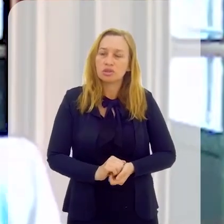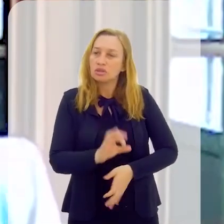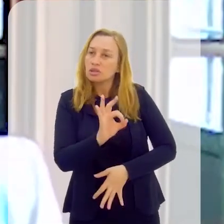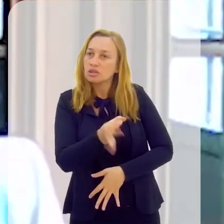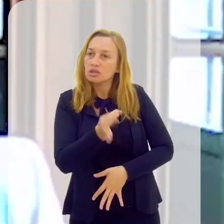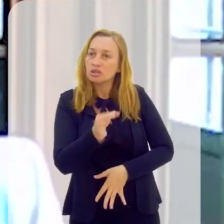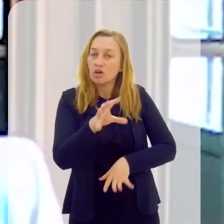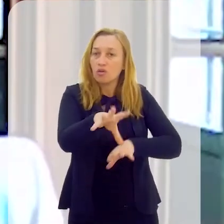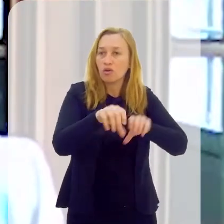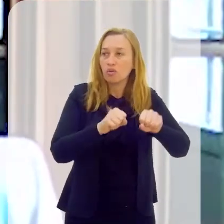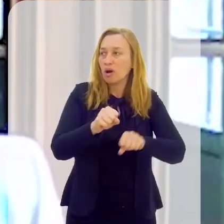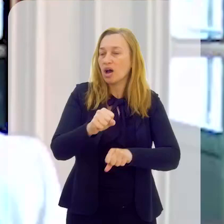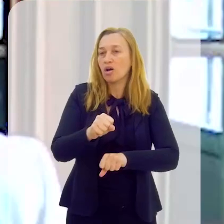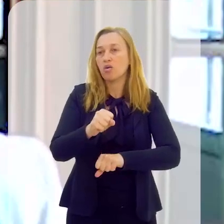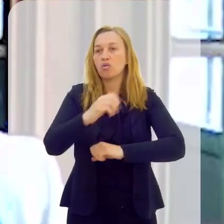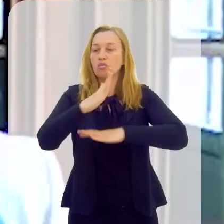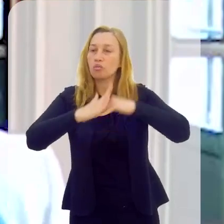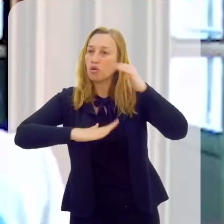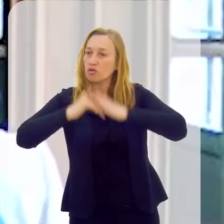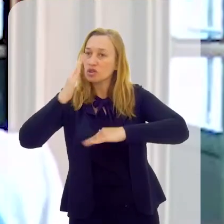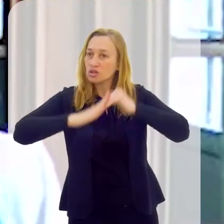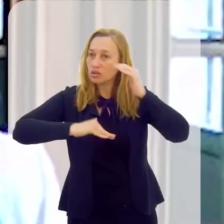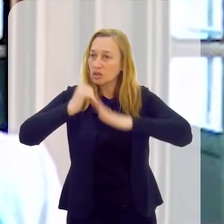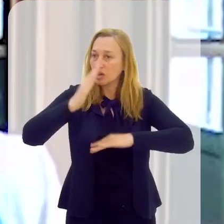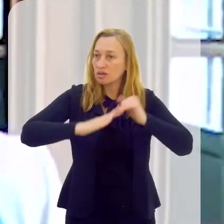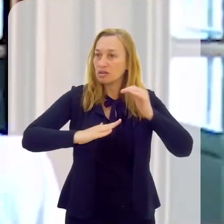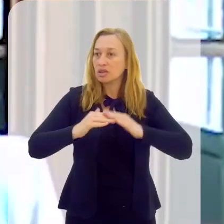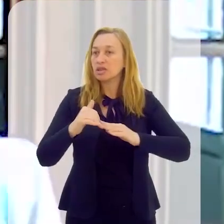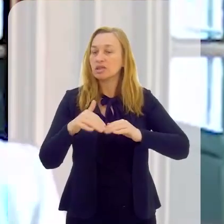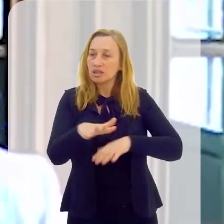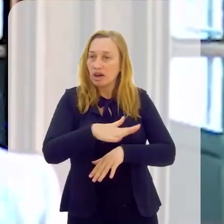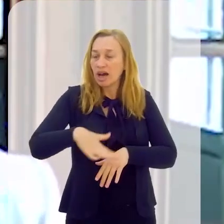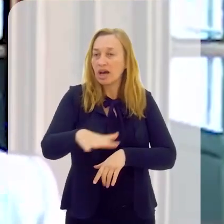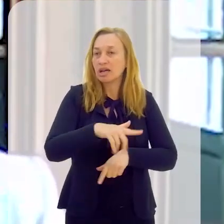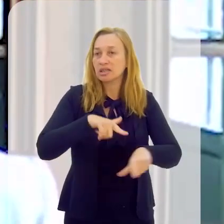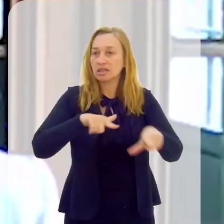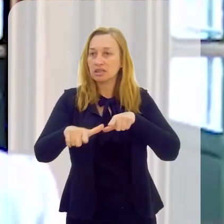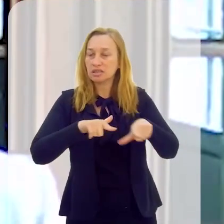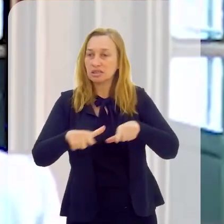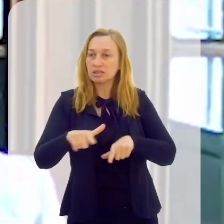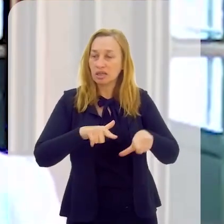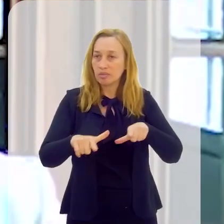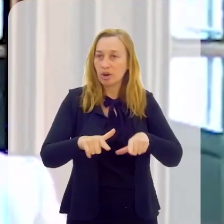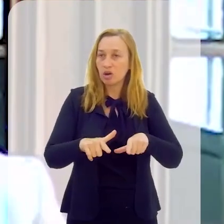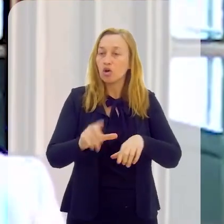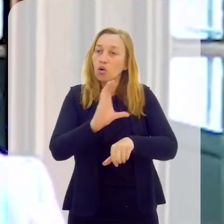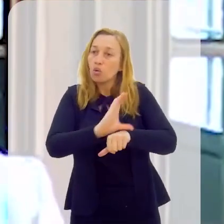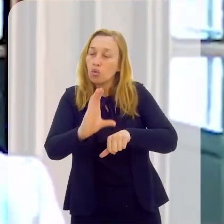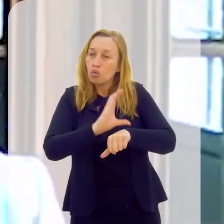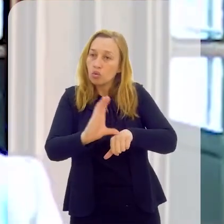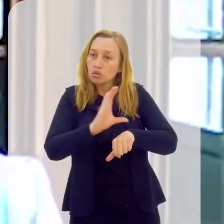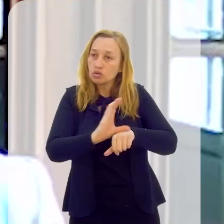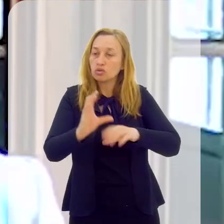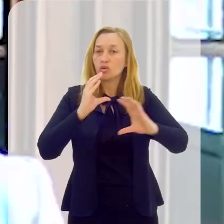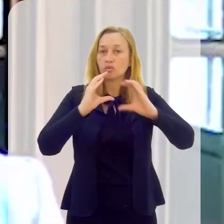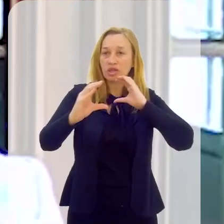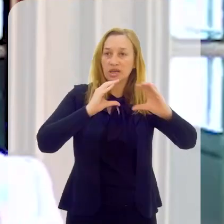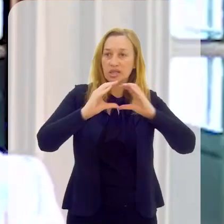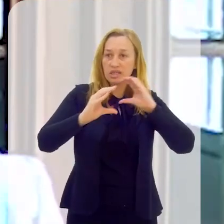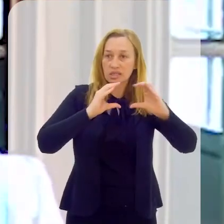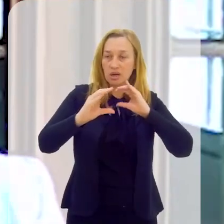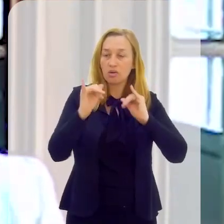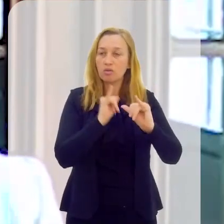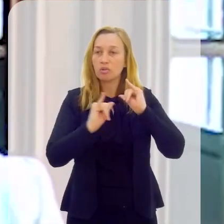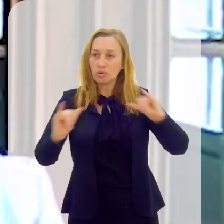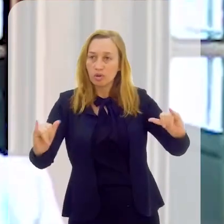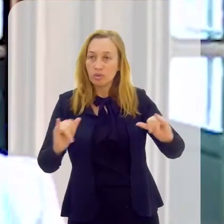missão específica de formar o profissional, aquele que vai atuar no mercado de trabalho. Então, o curso de comunicação e propaganda